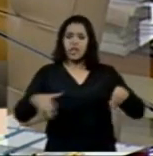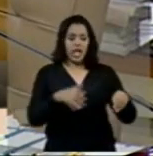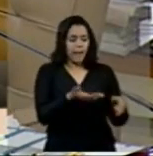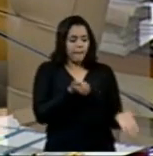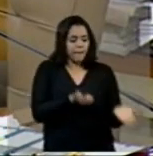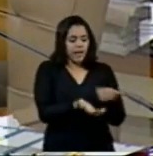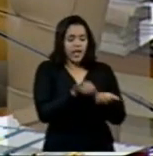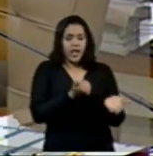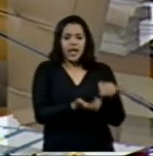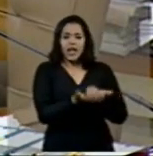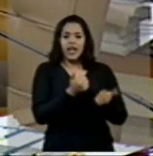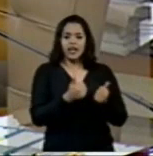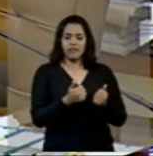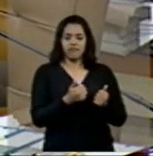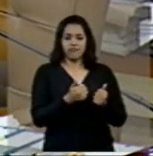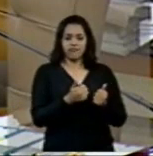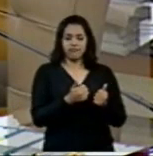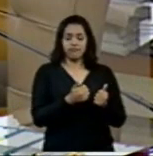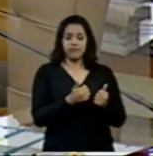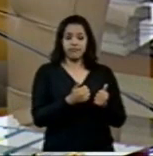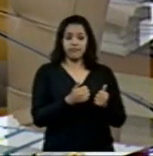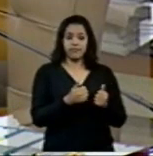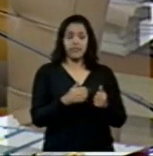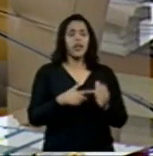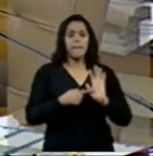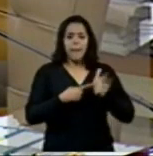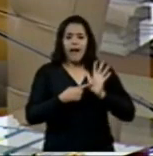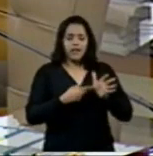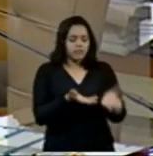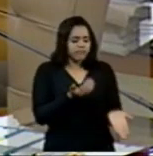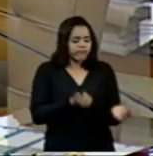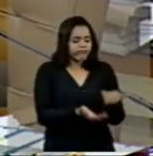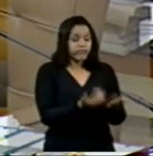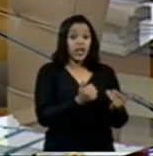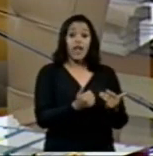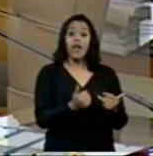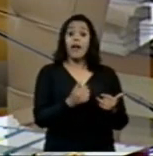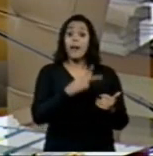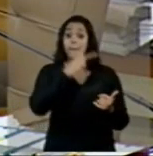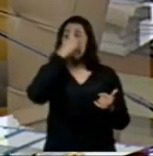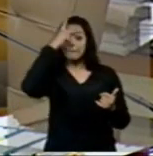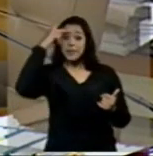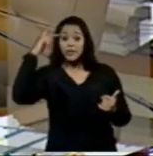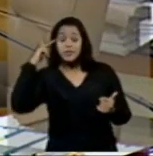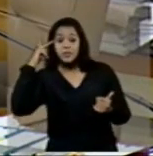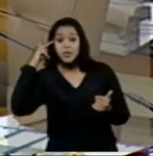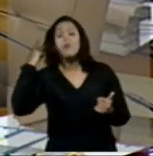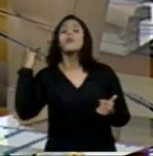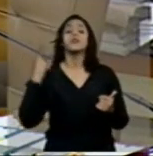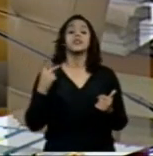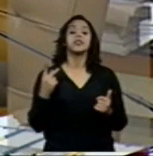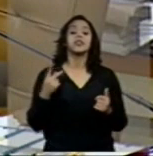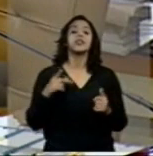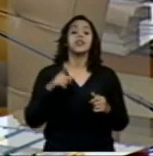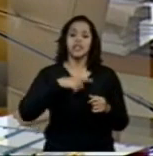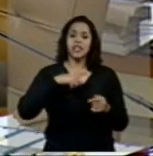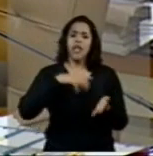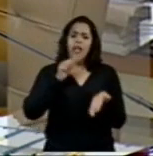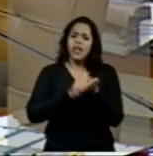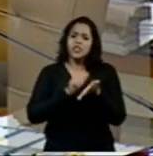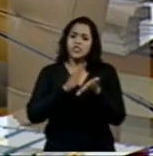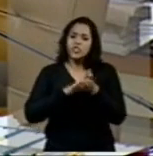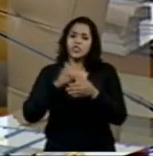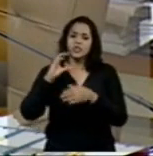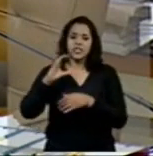totalmente mecanizada, tais atividades são realizadas por trabalhadores registrados